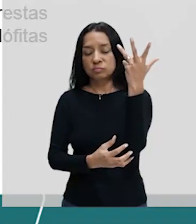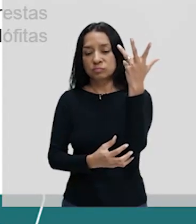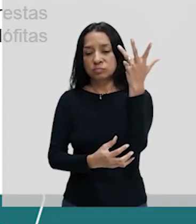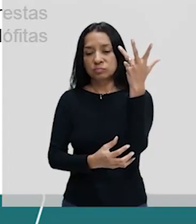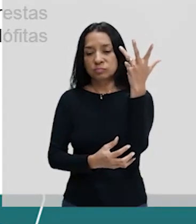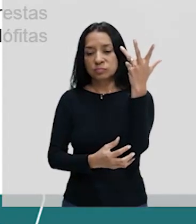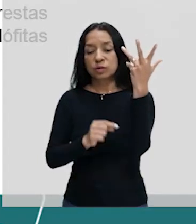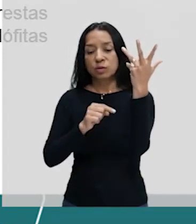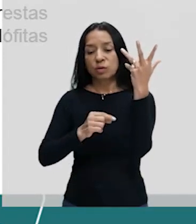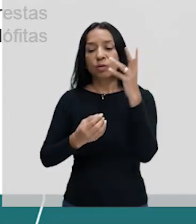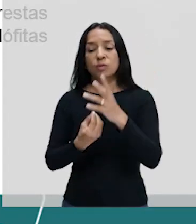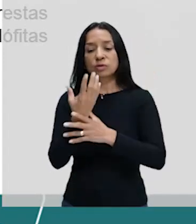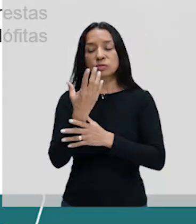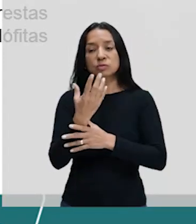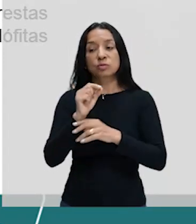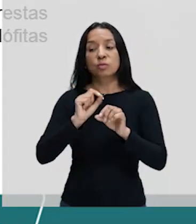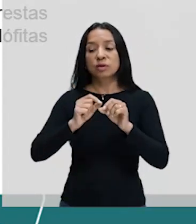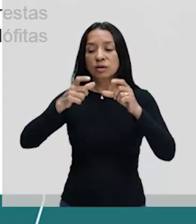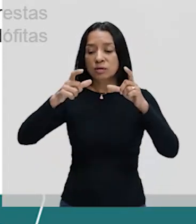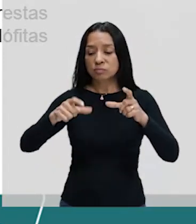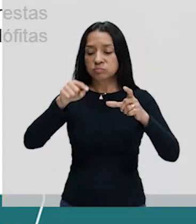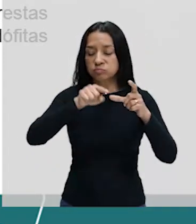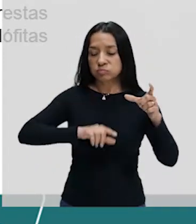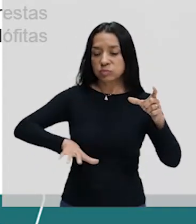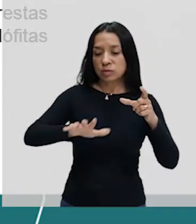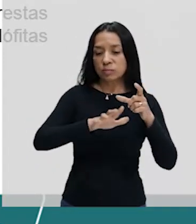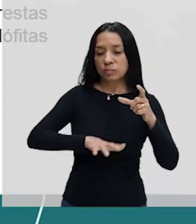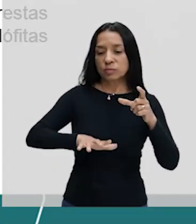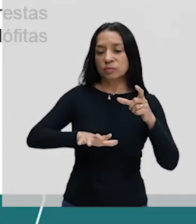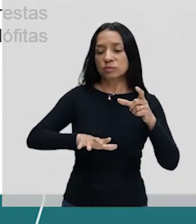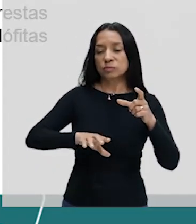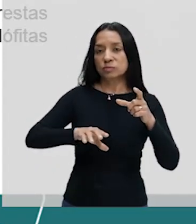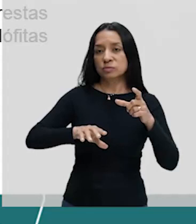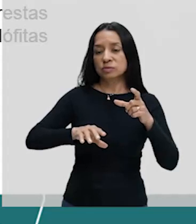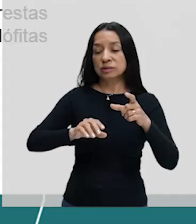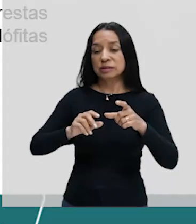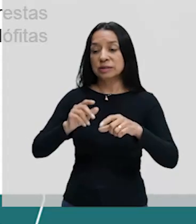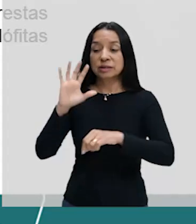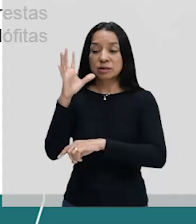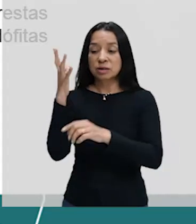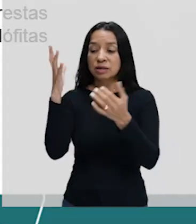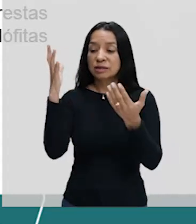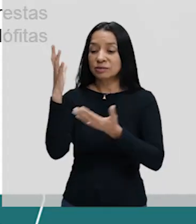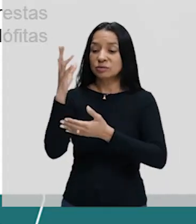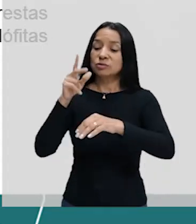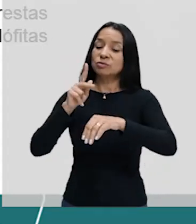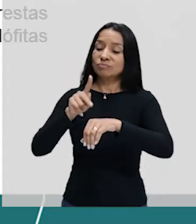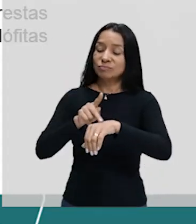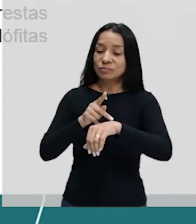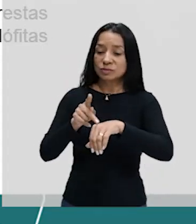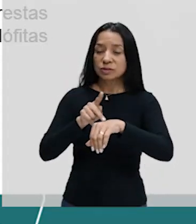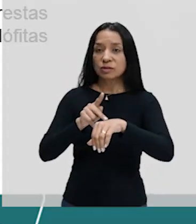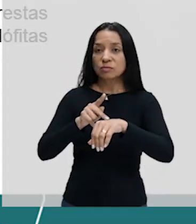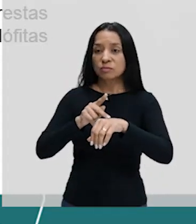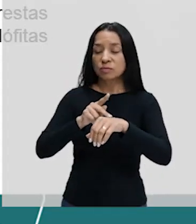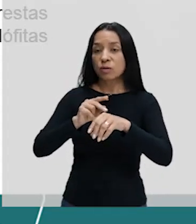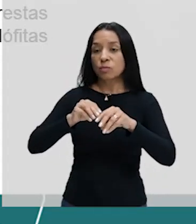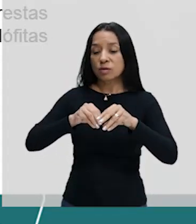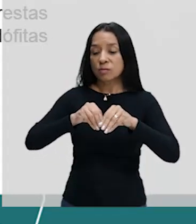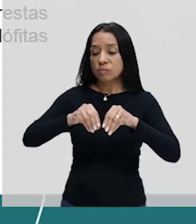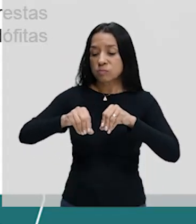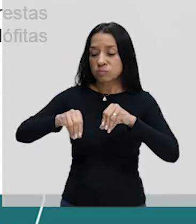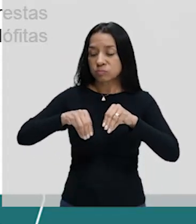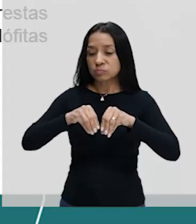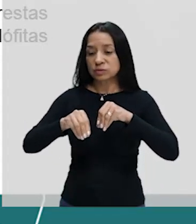de carvão mineral que nós temos hoje em dia. Então, essas florestas aqui de plantas semelhantes a pteridófitas. Que plantas são essas?